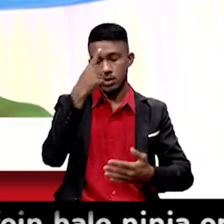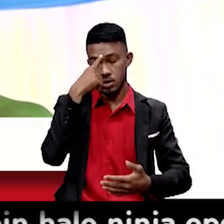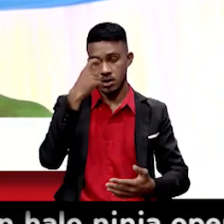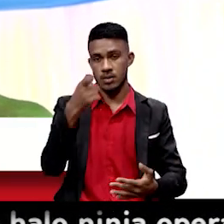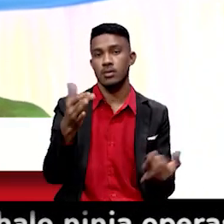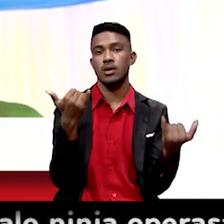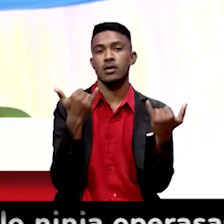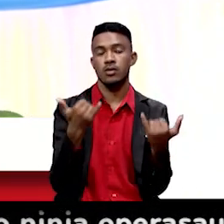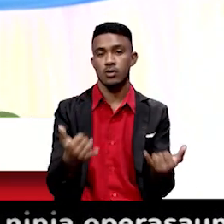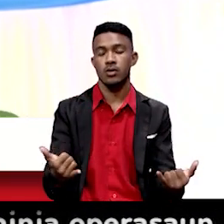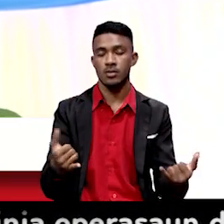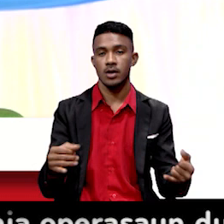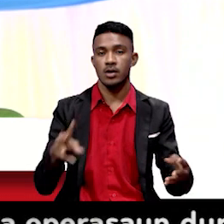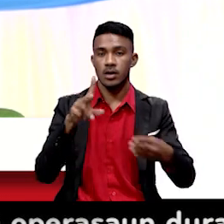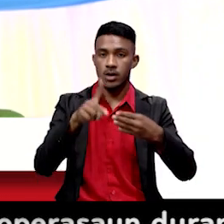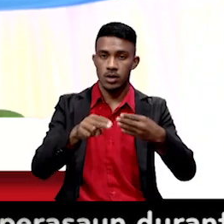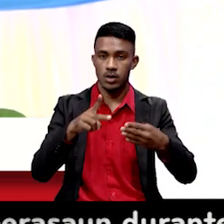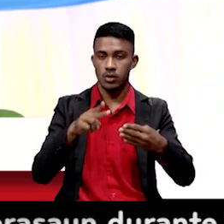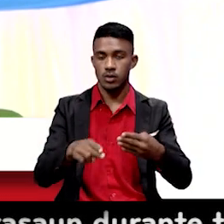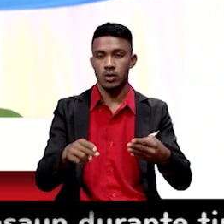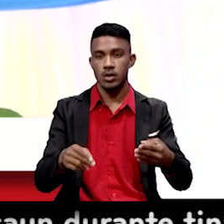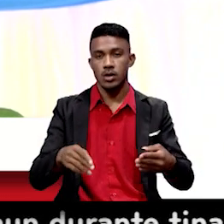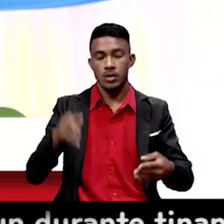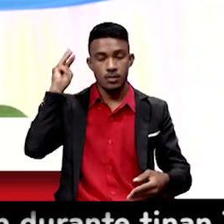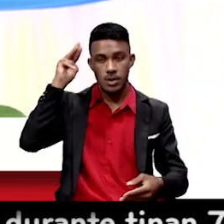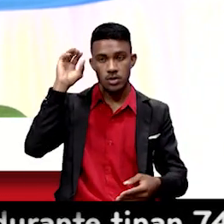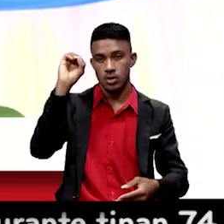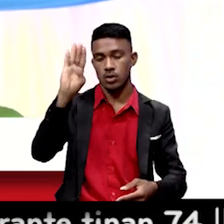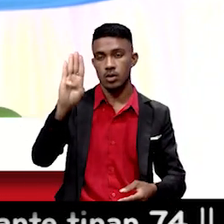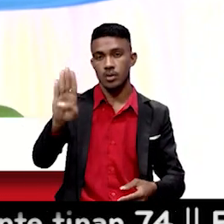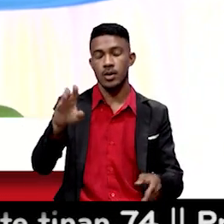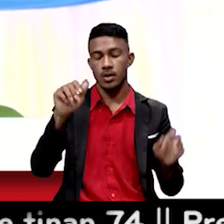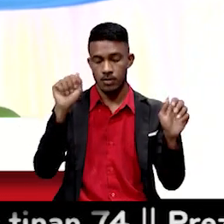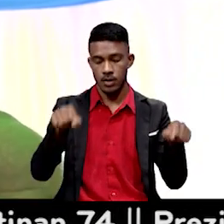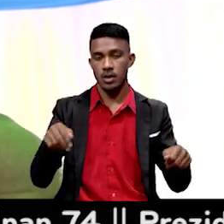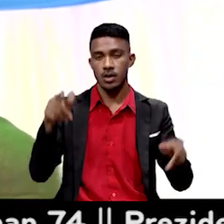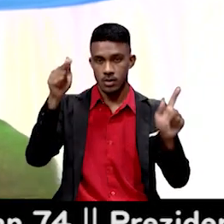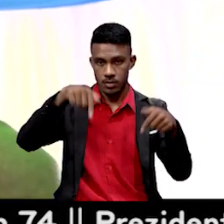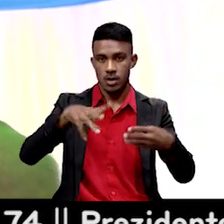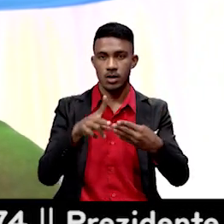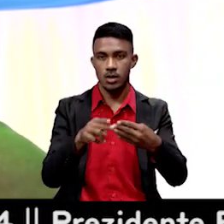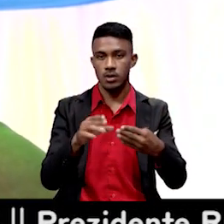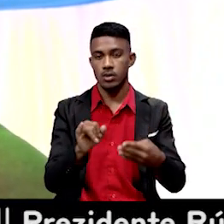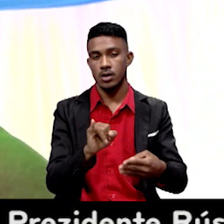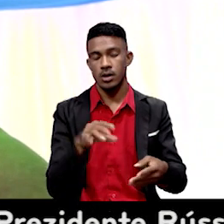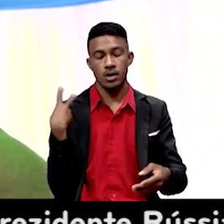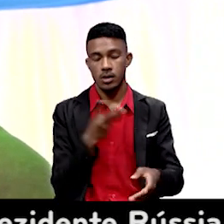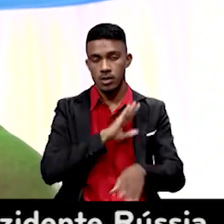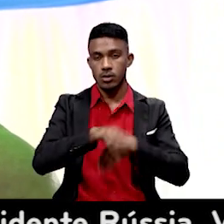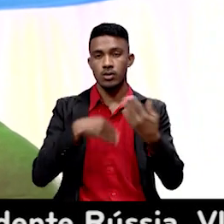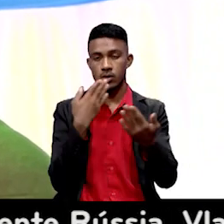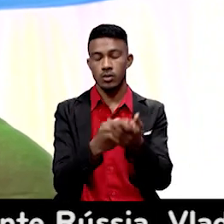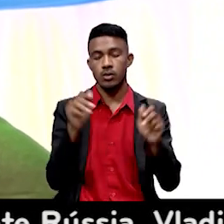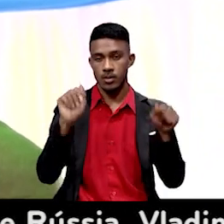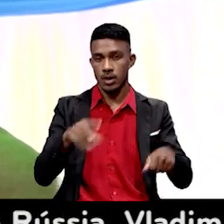ohin mai inaugura sua excelência ministro obras públicas mai inaugura itahotu hare katak bele